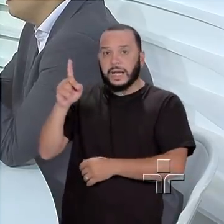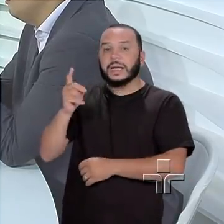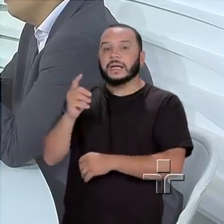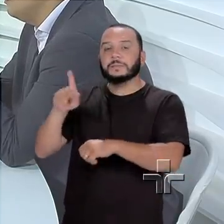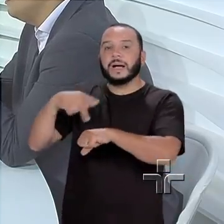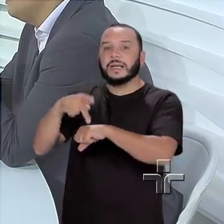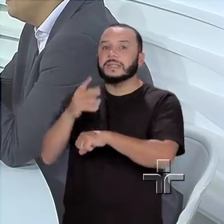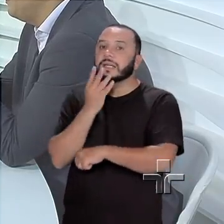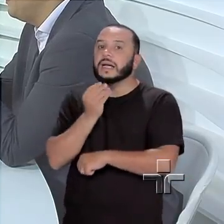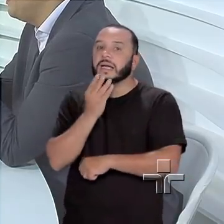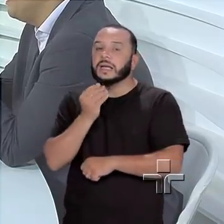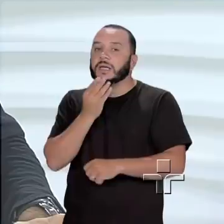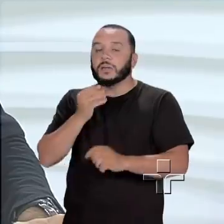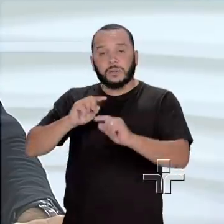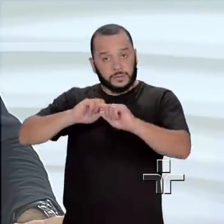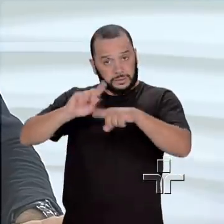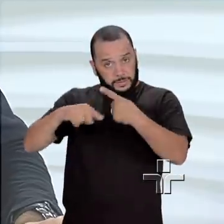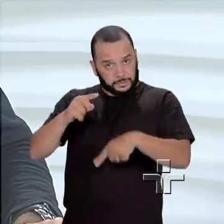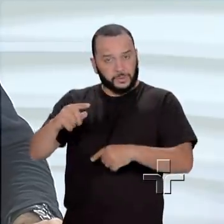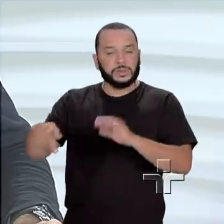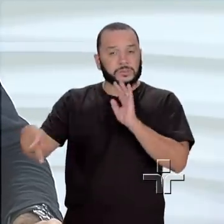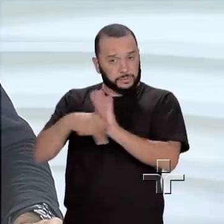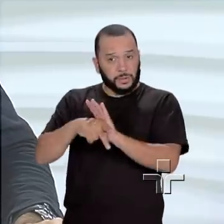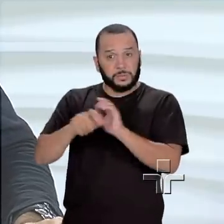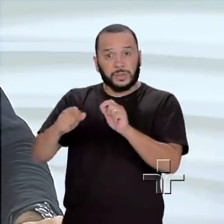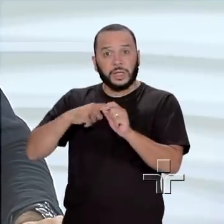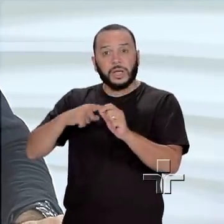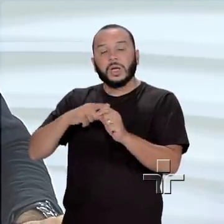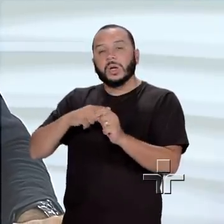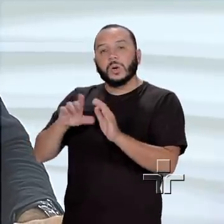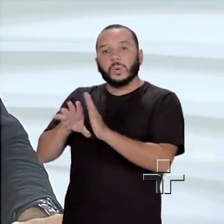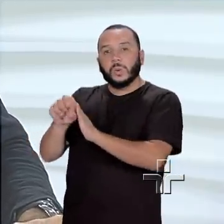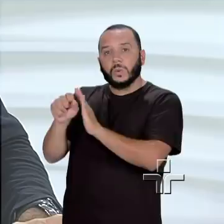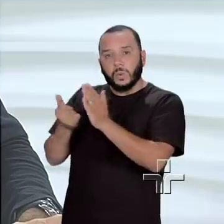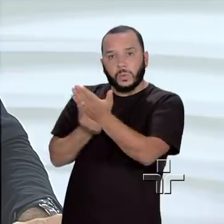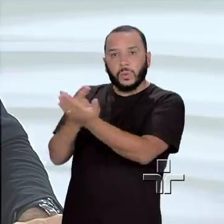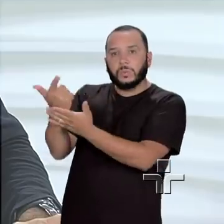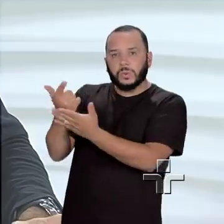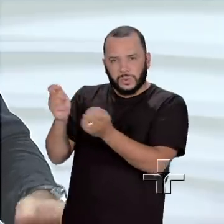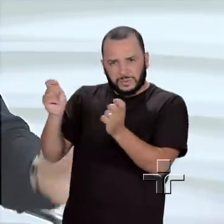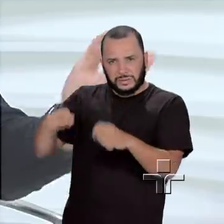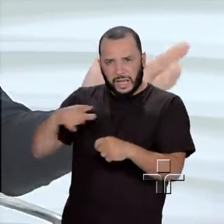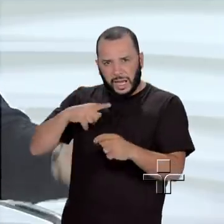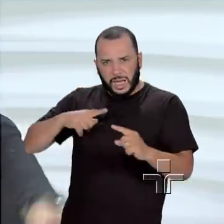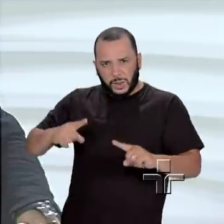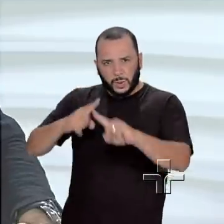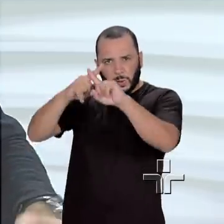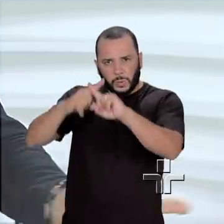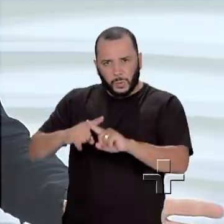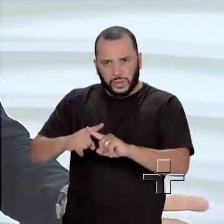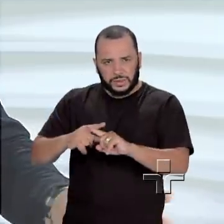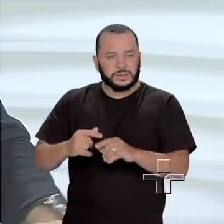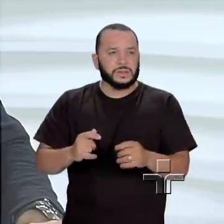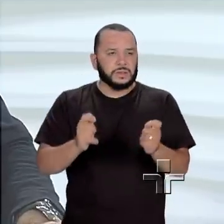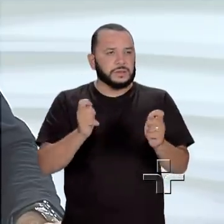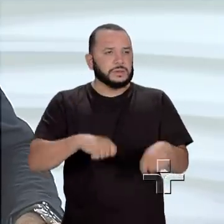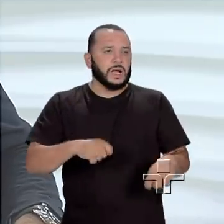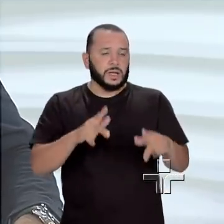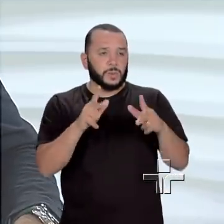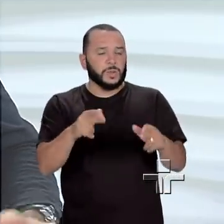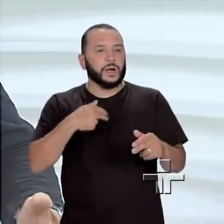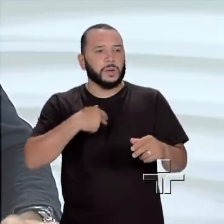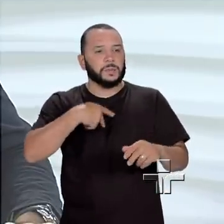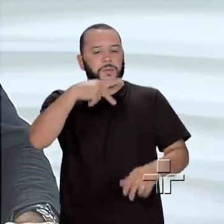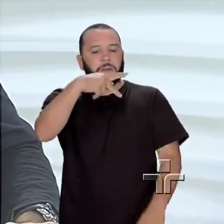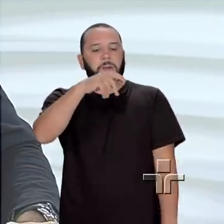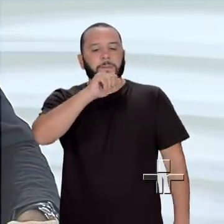empresas de tecnologia? Tem como o Brasil entrar nesse jogo de empresas mundiais de tecnologia. A gente tem o caso do PagSeguro, que fez um IPO